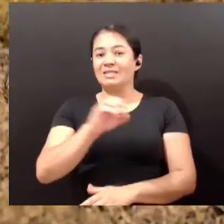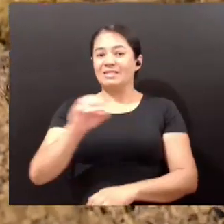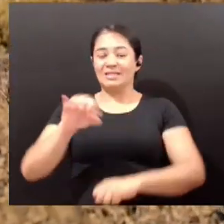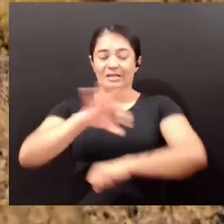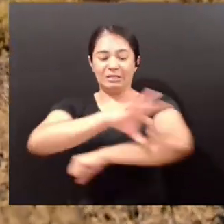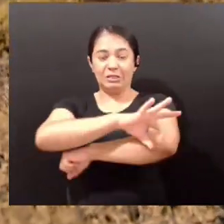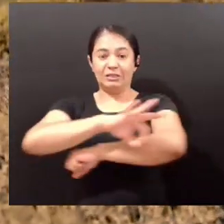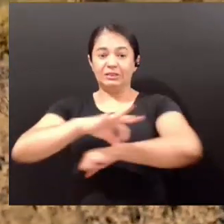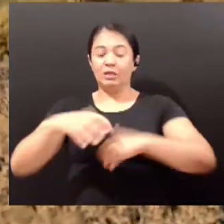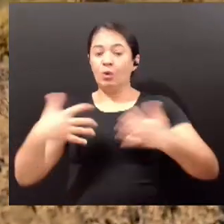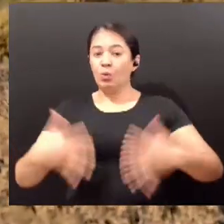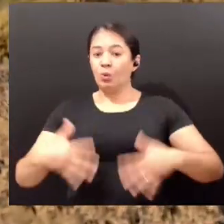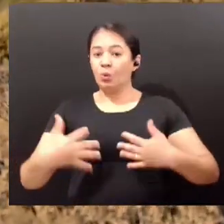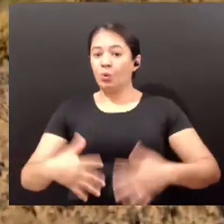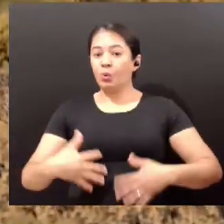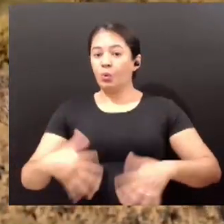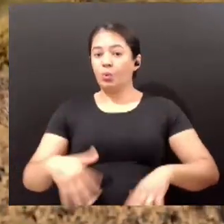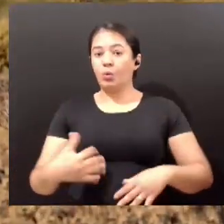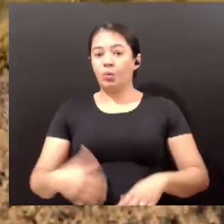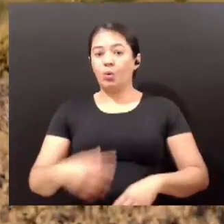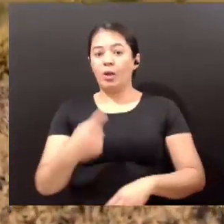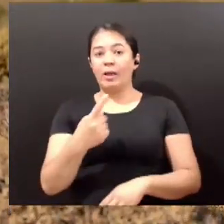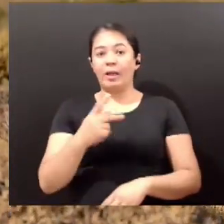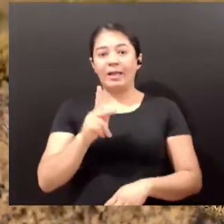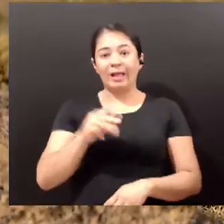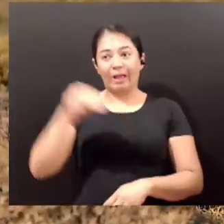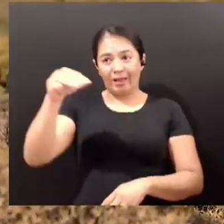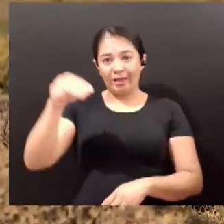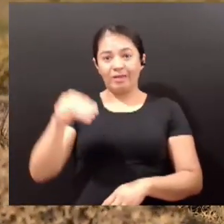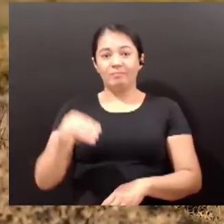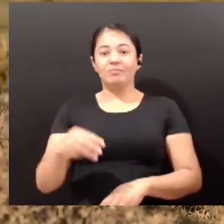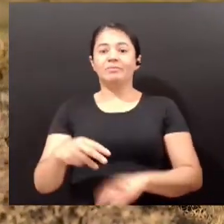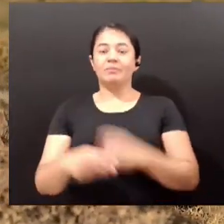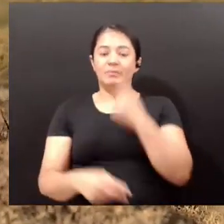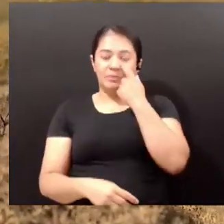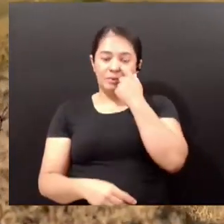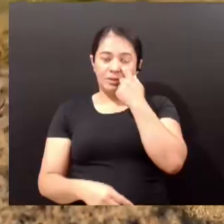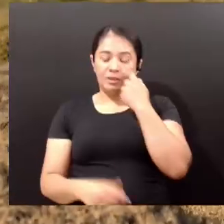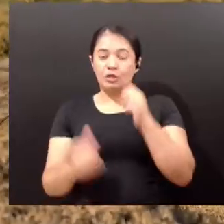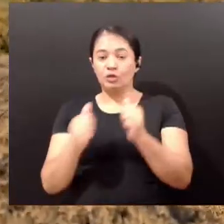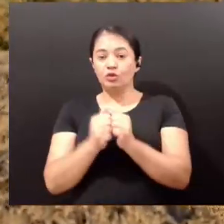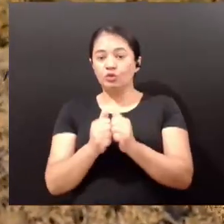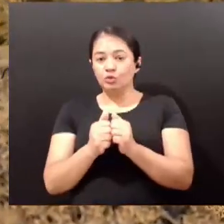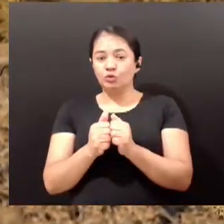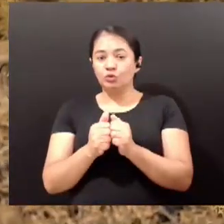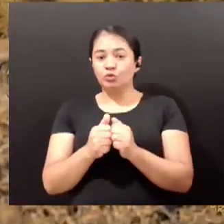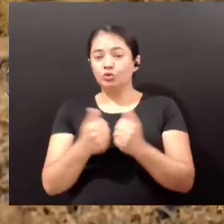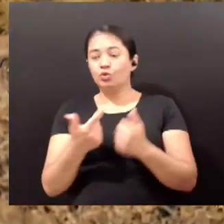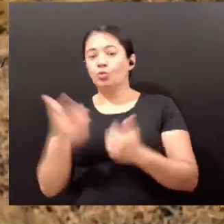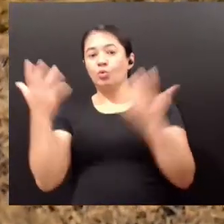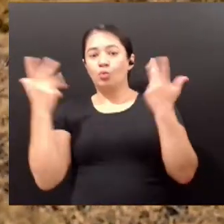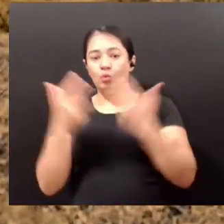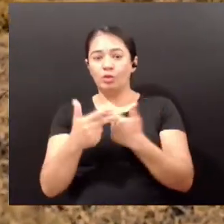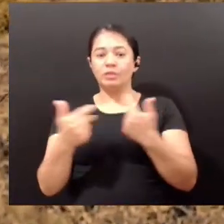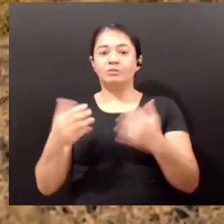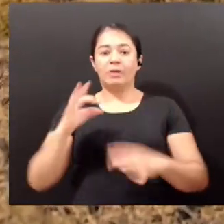grande. Então, vai sobrepor com de outros animais, tipo essa pintada, por exemplo, que aí poderia